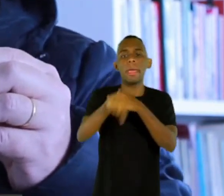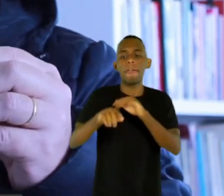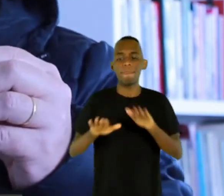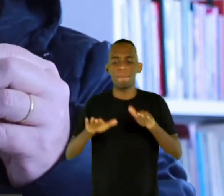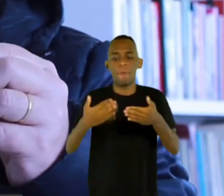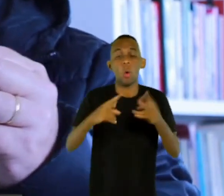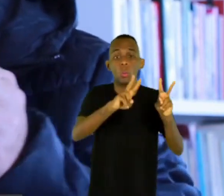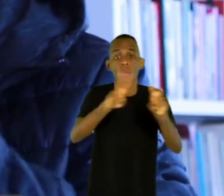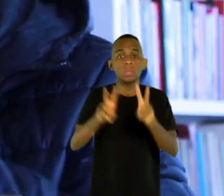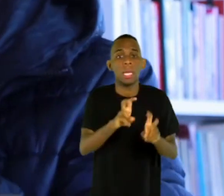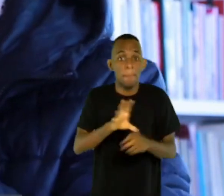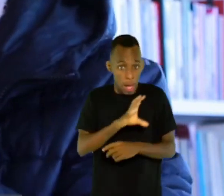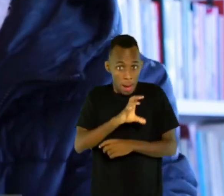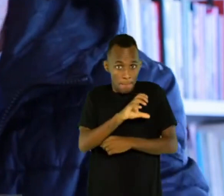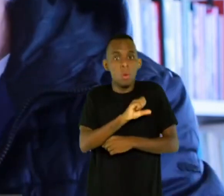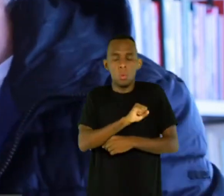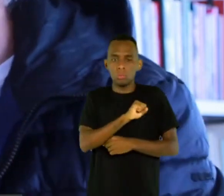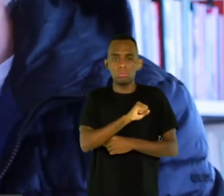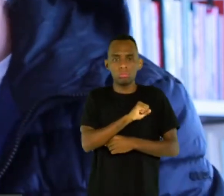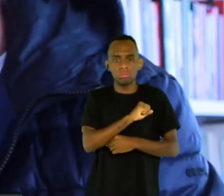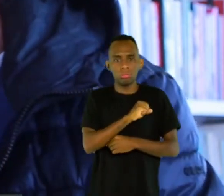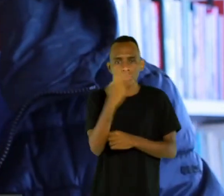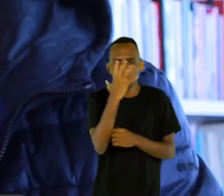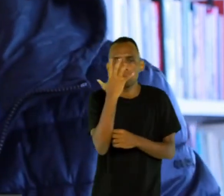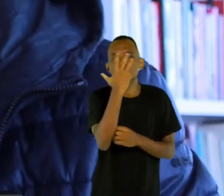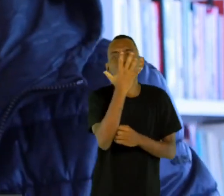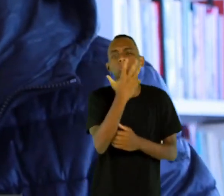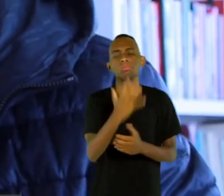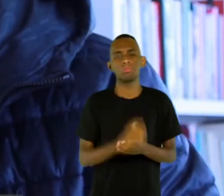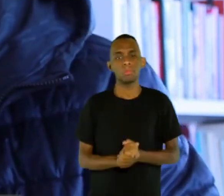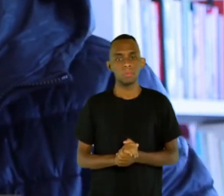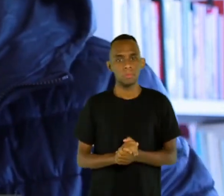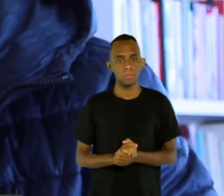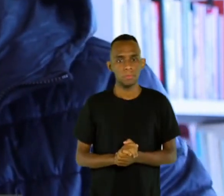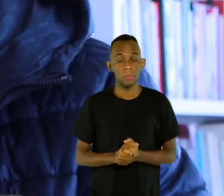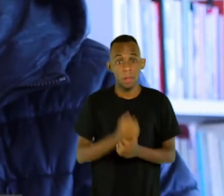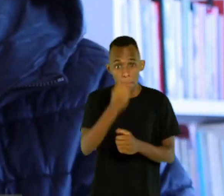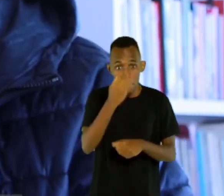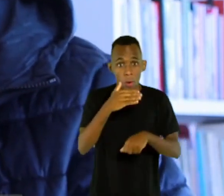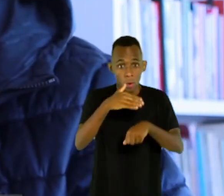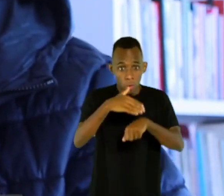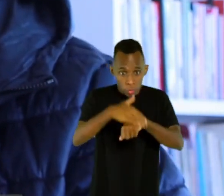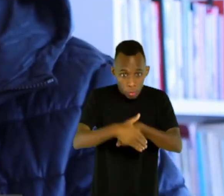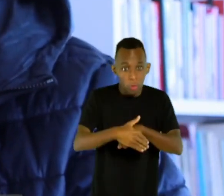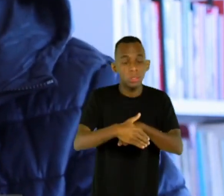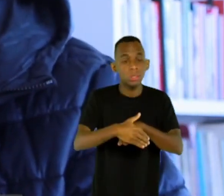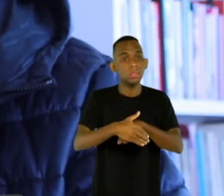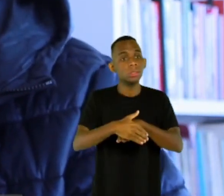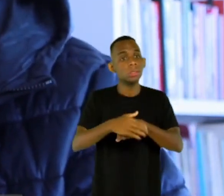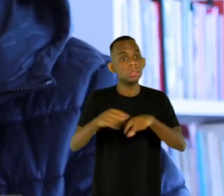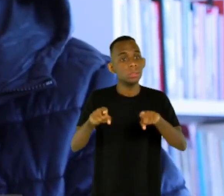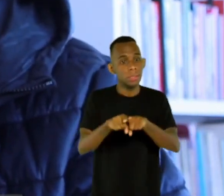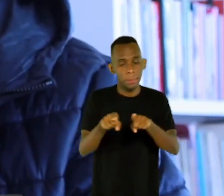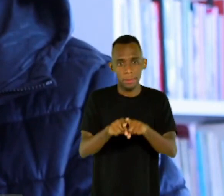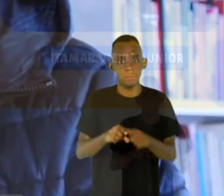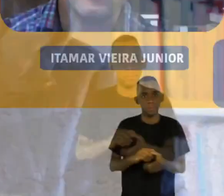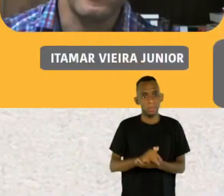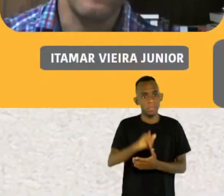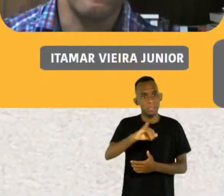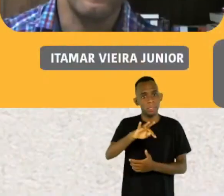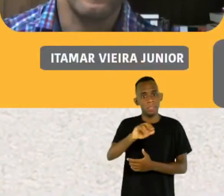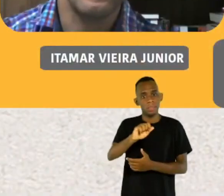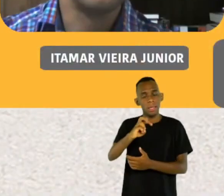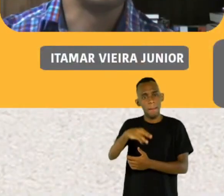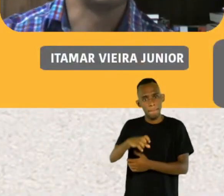dizer, romance, tá? E aí, muito boa noite, Itamar, muito obrigado por estar conosco. Boa noite,